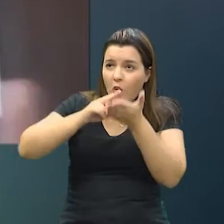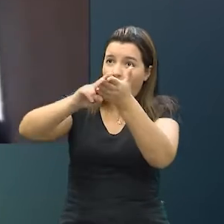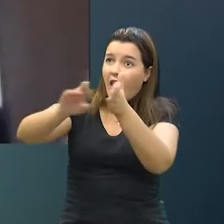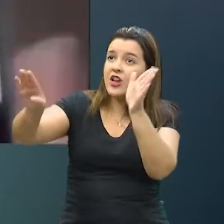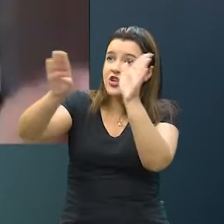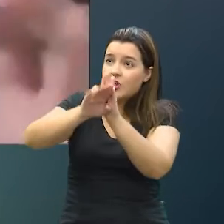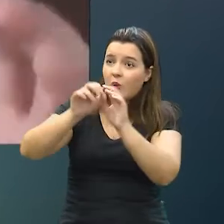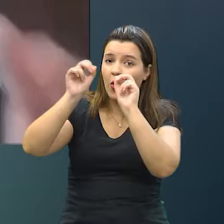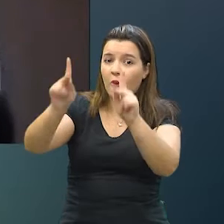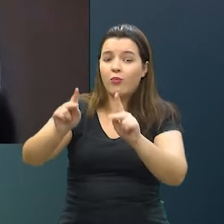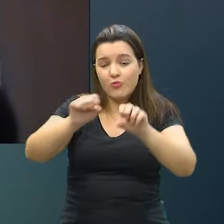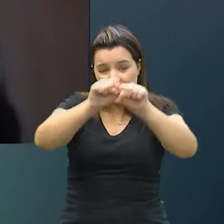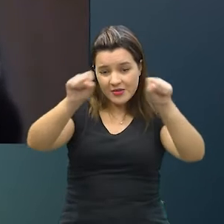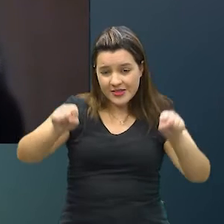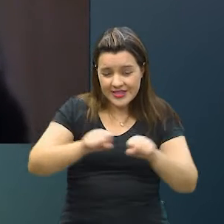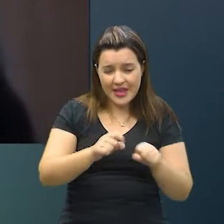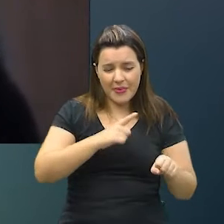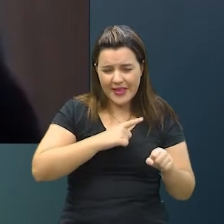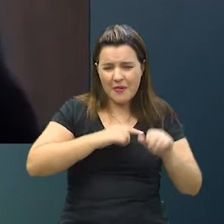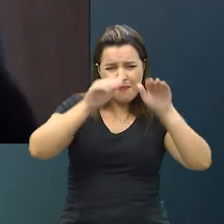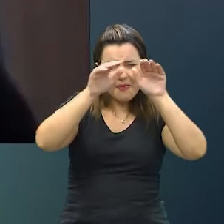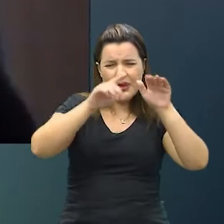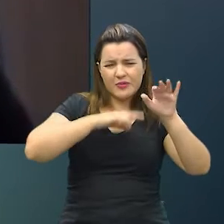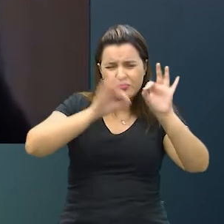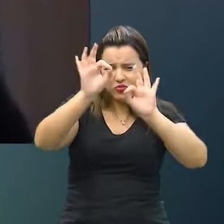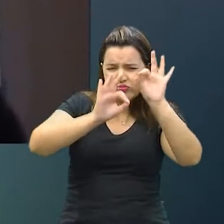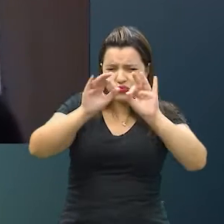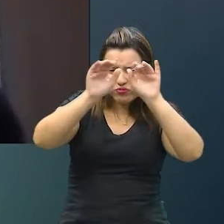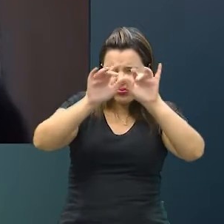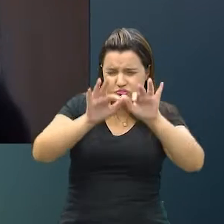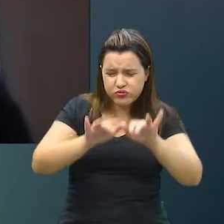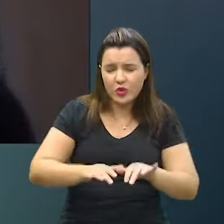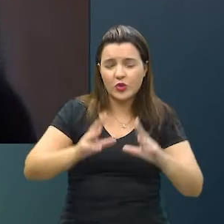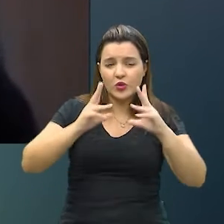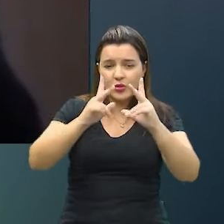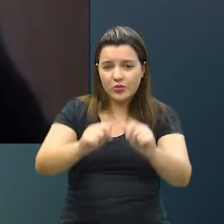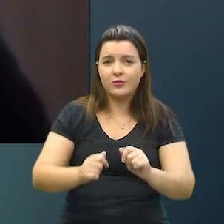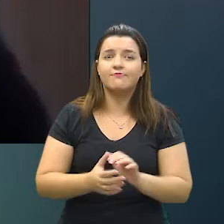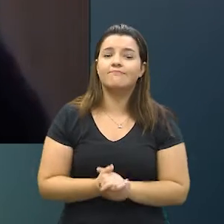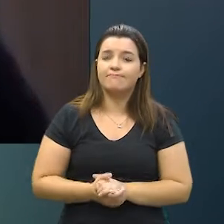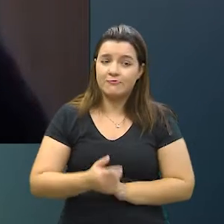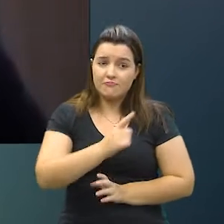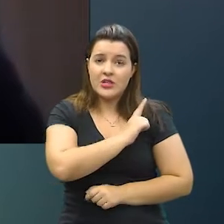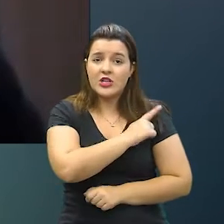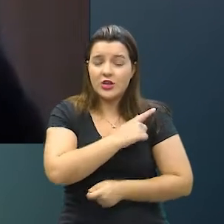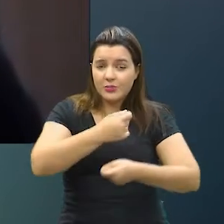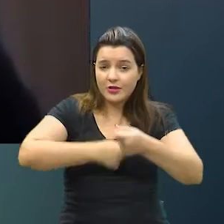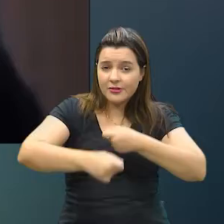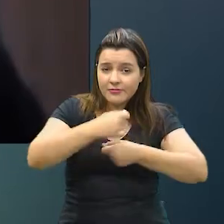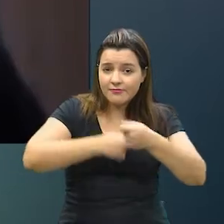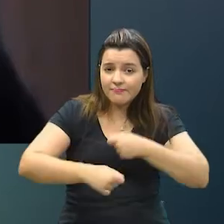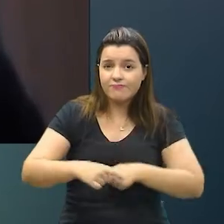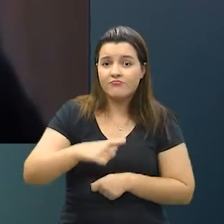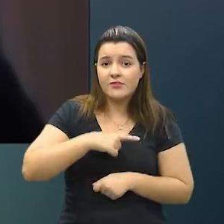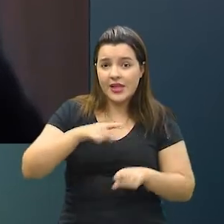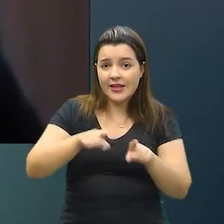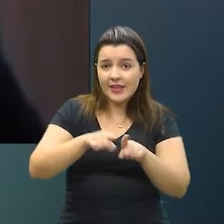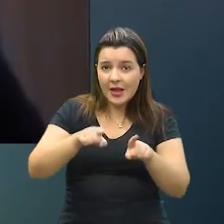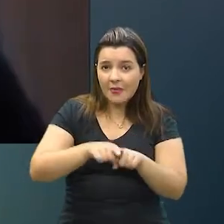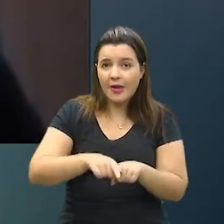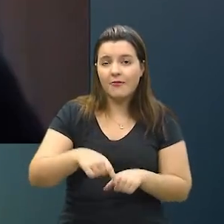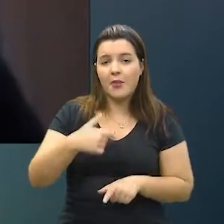uma indústria como um todo, né? E além de toda essa parte de gestão administrativa, nós temos diversos